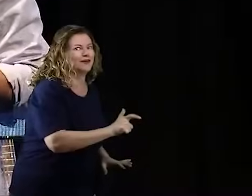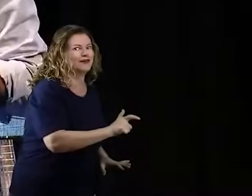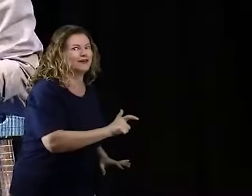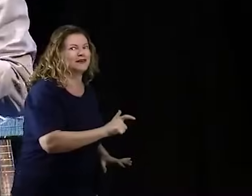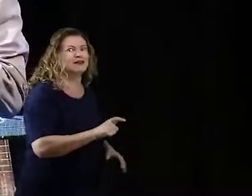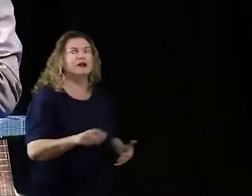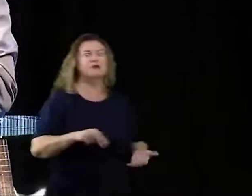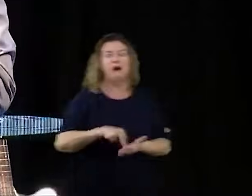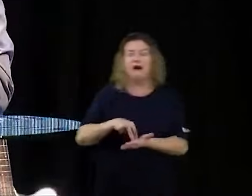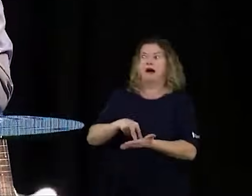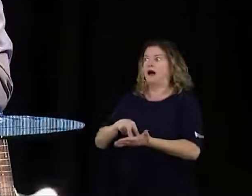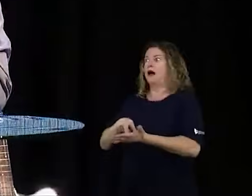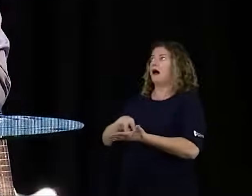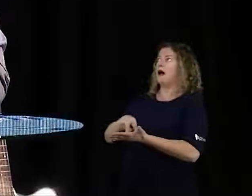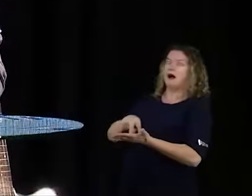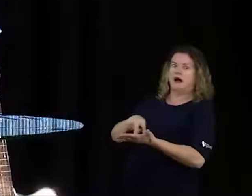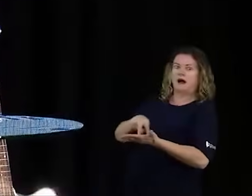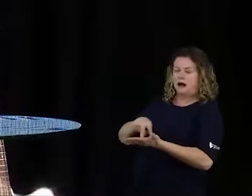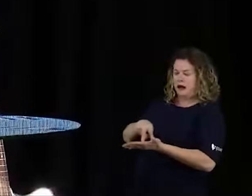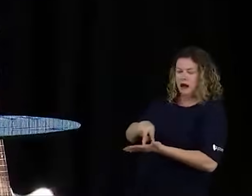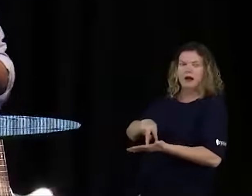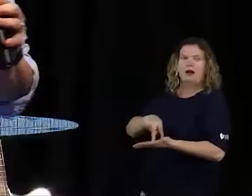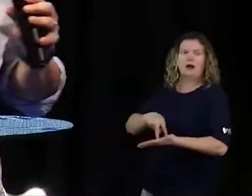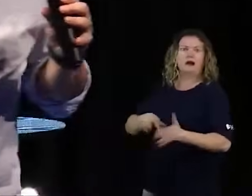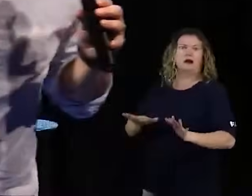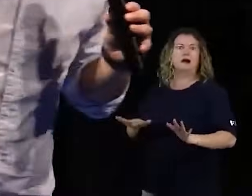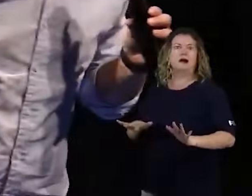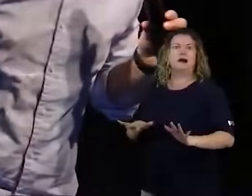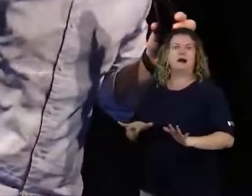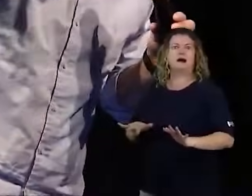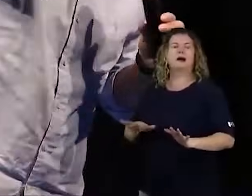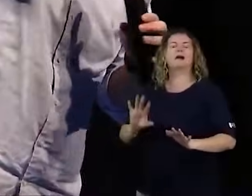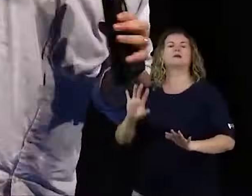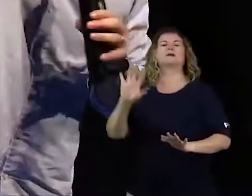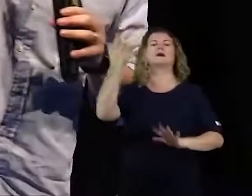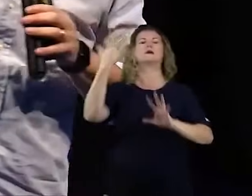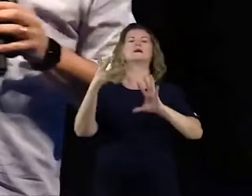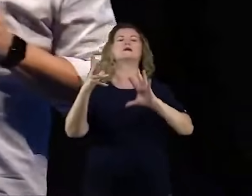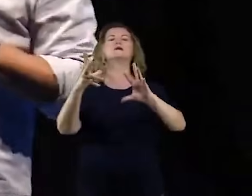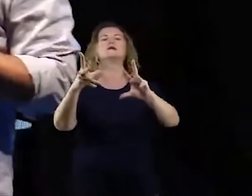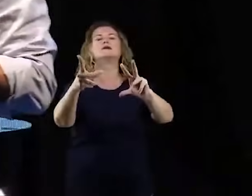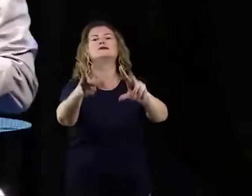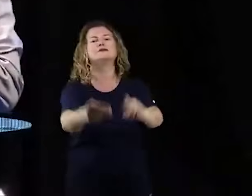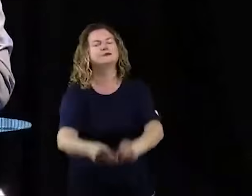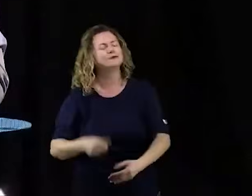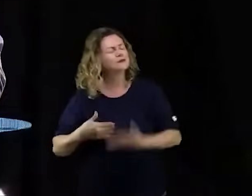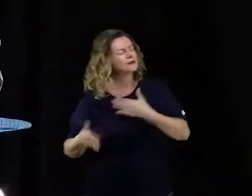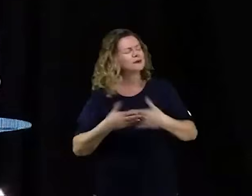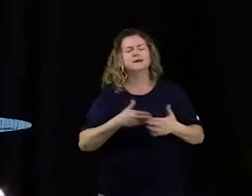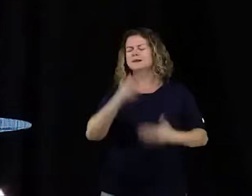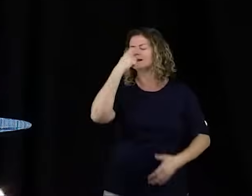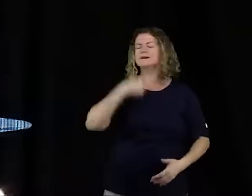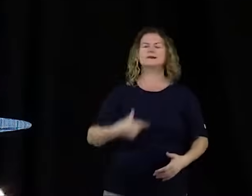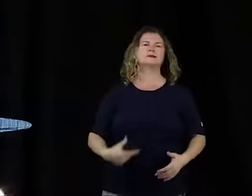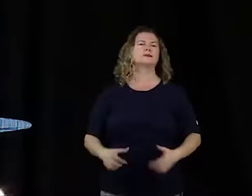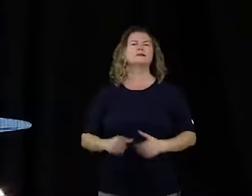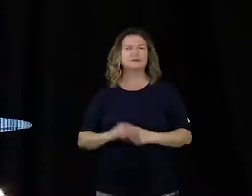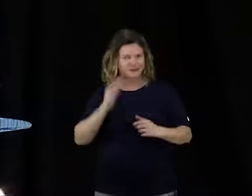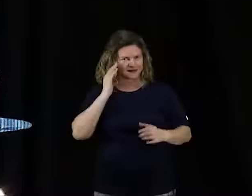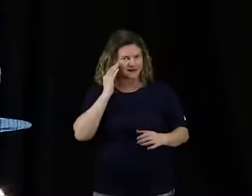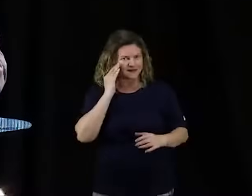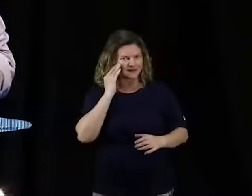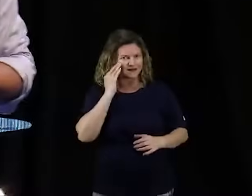perna começa a tremer gente e acontece com todos qualquer pessoa entenderam